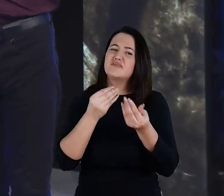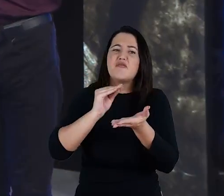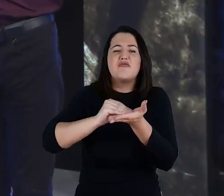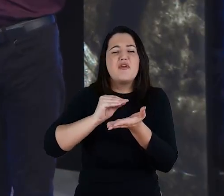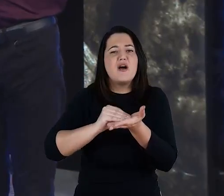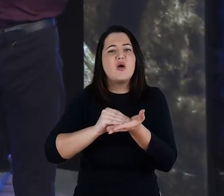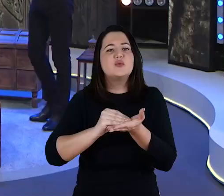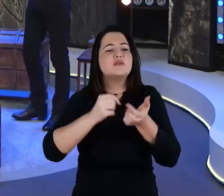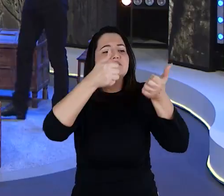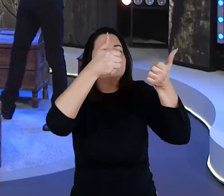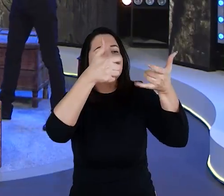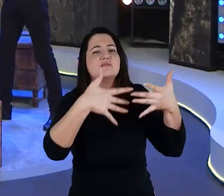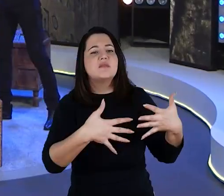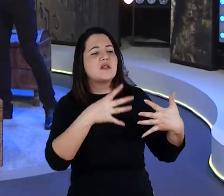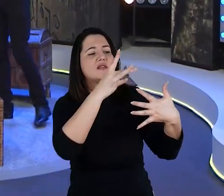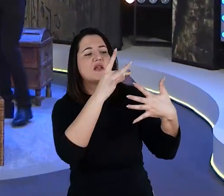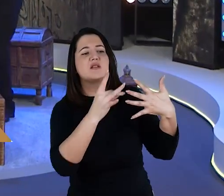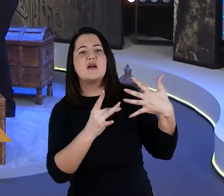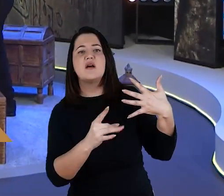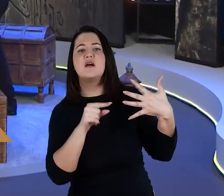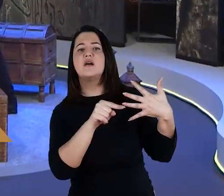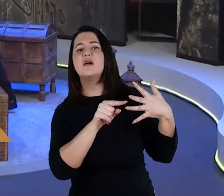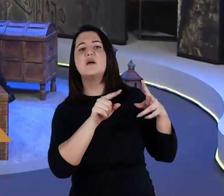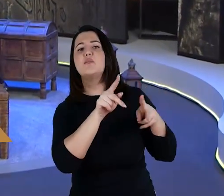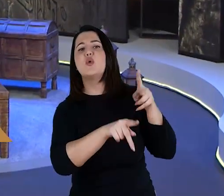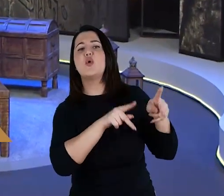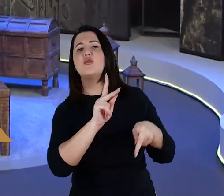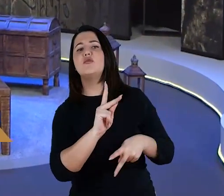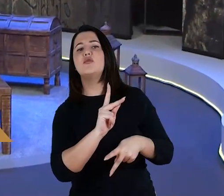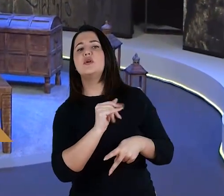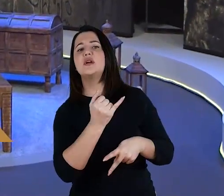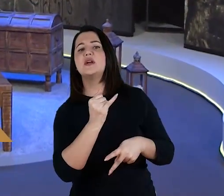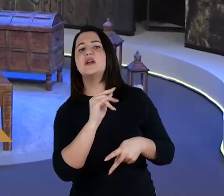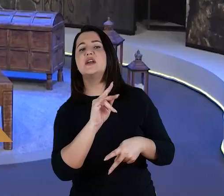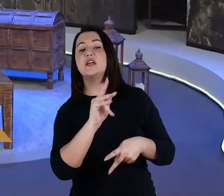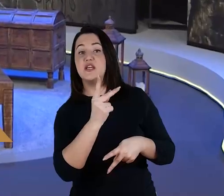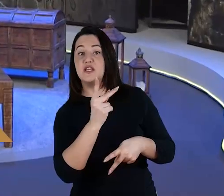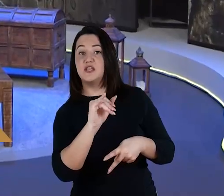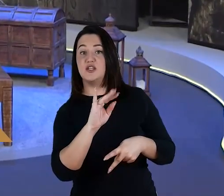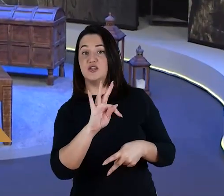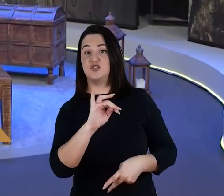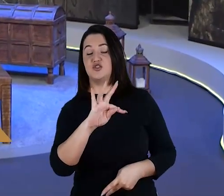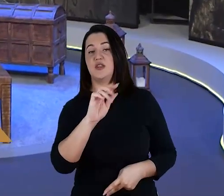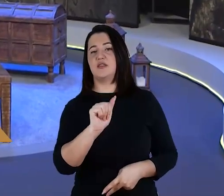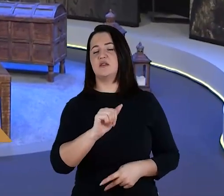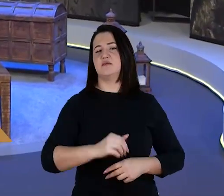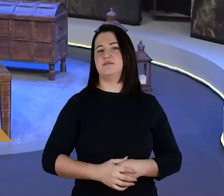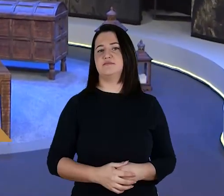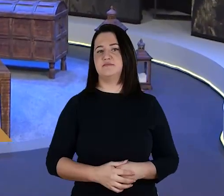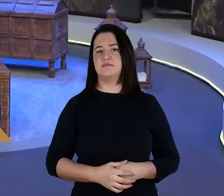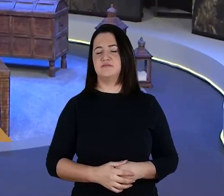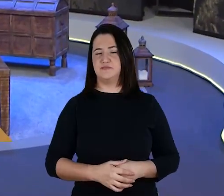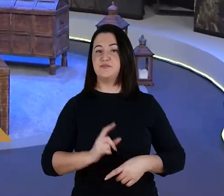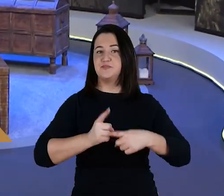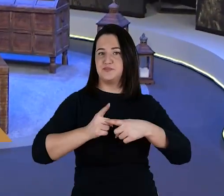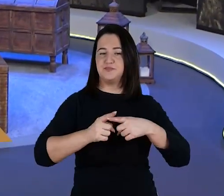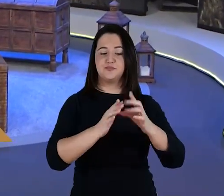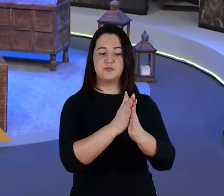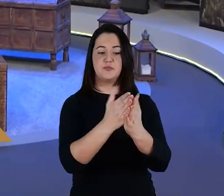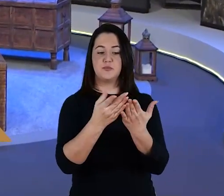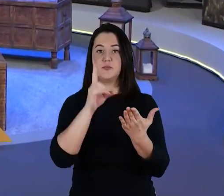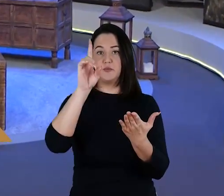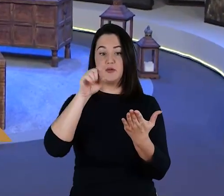povo. Aliás, quando você olha na Bíblia, a palavra de Deus contém muitas, mas muitas referências